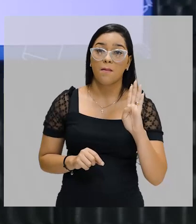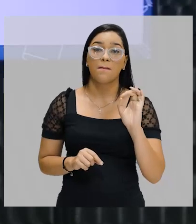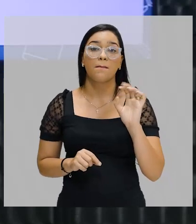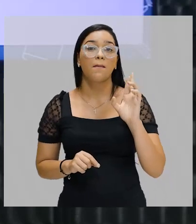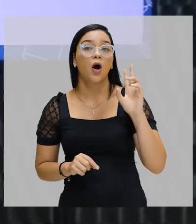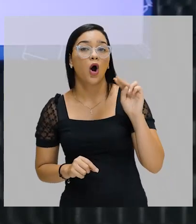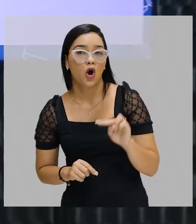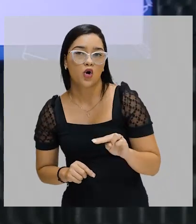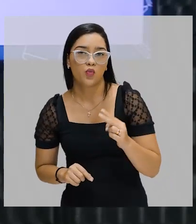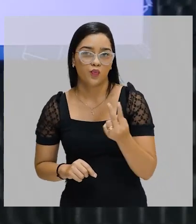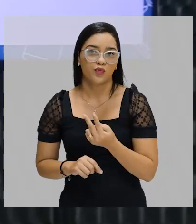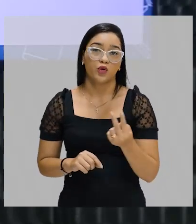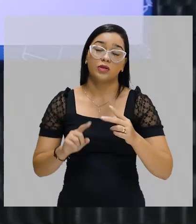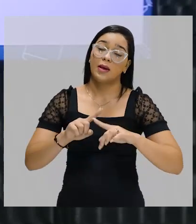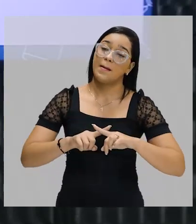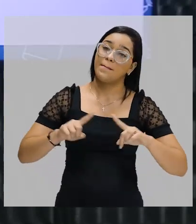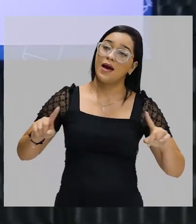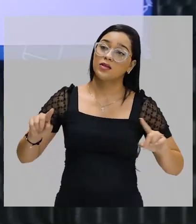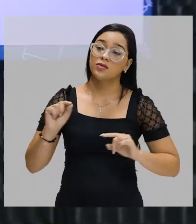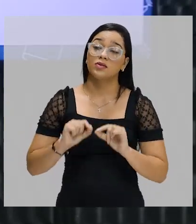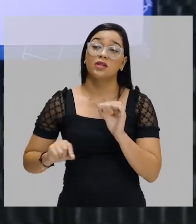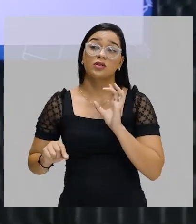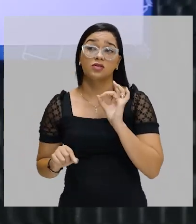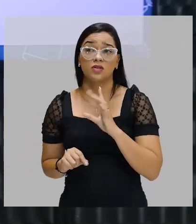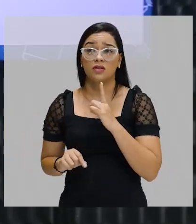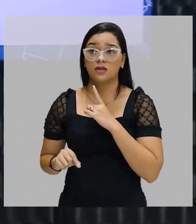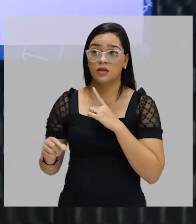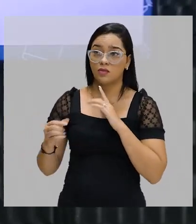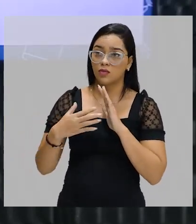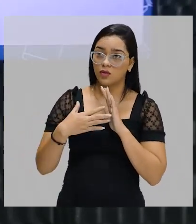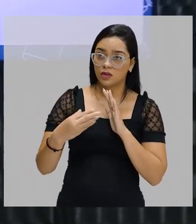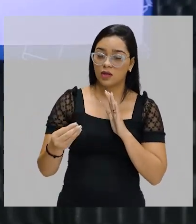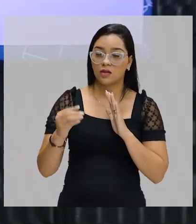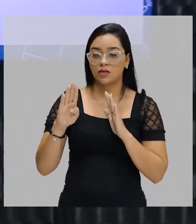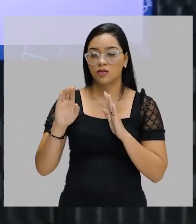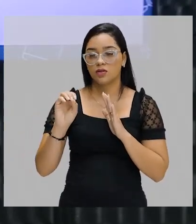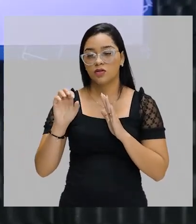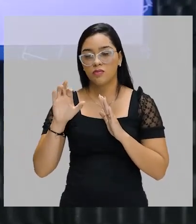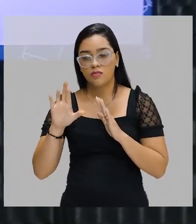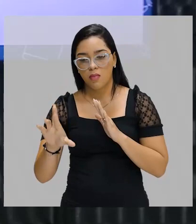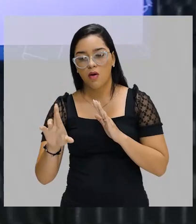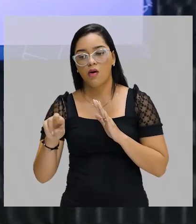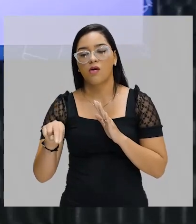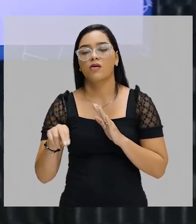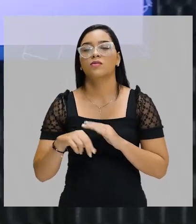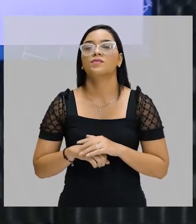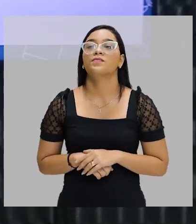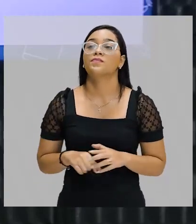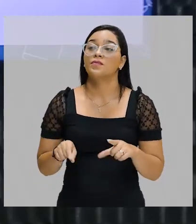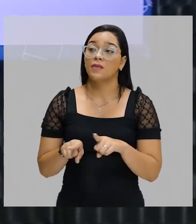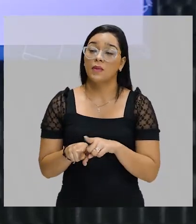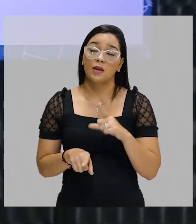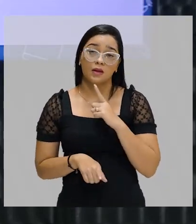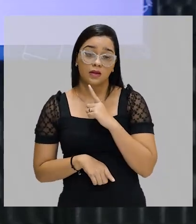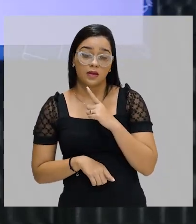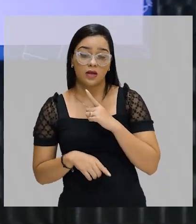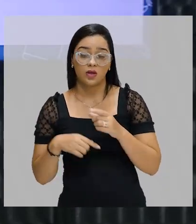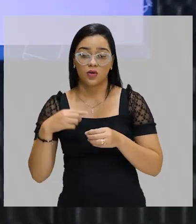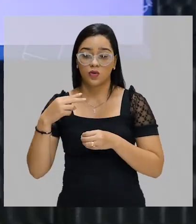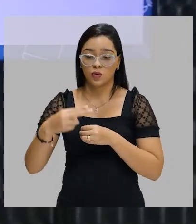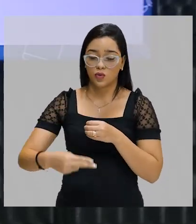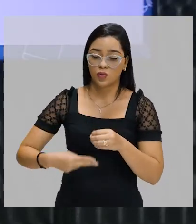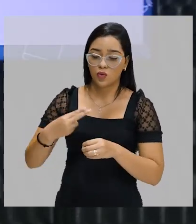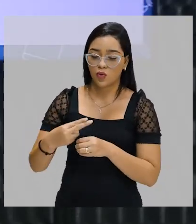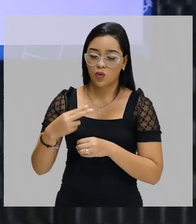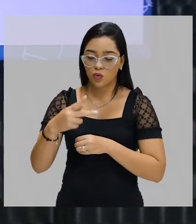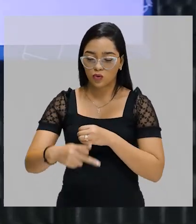certo? Mas nós tratamos apenas com o modelo de Bohr, tá ok? Nós temos no núcleo prótons